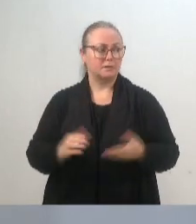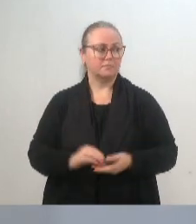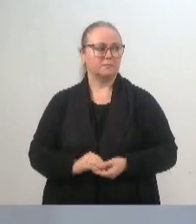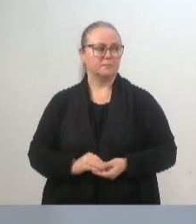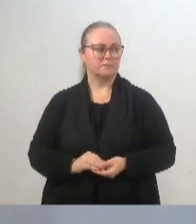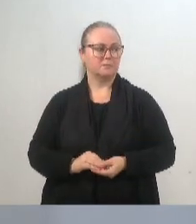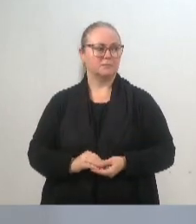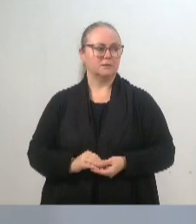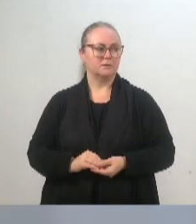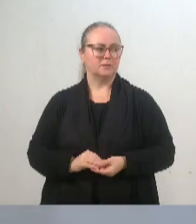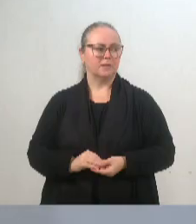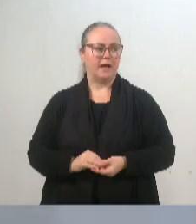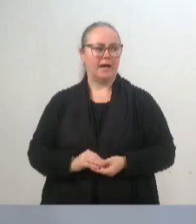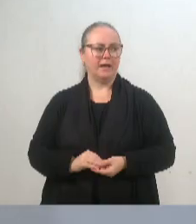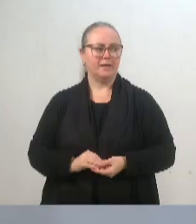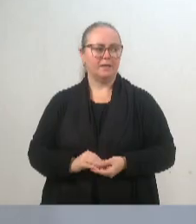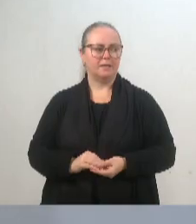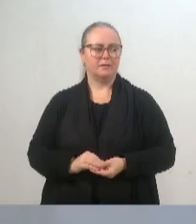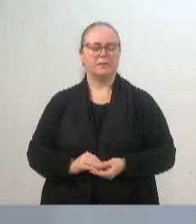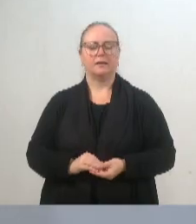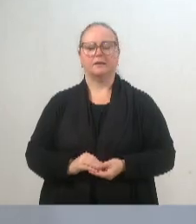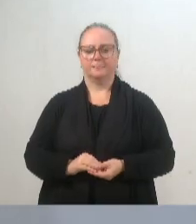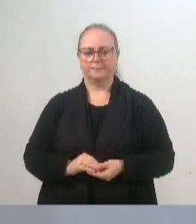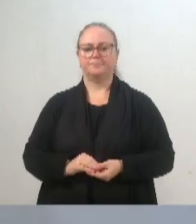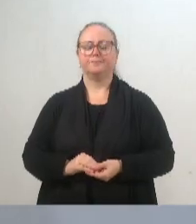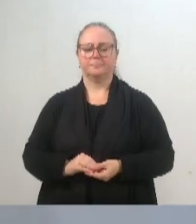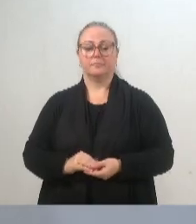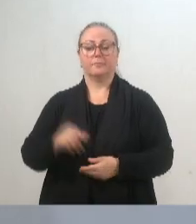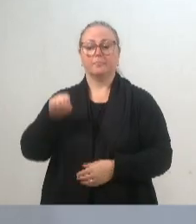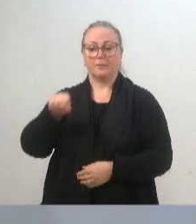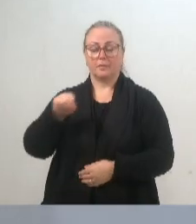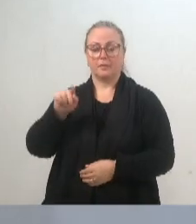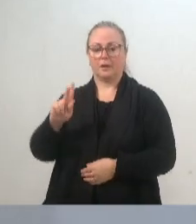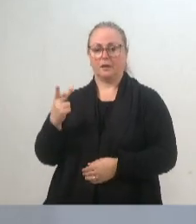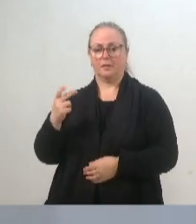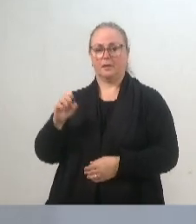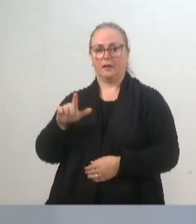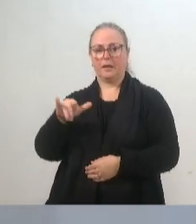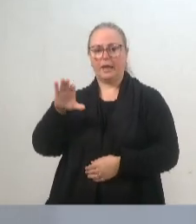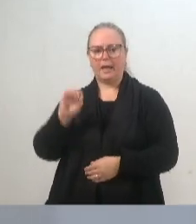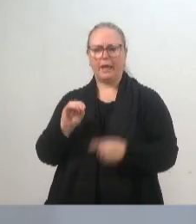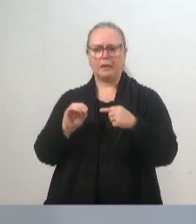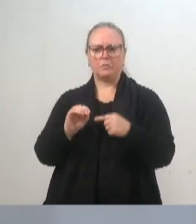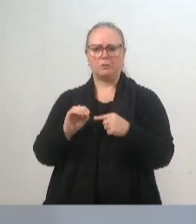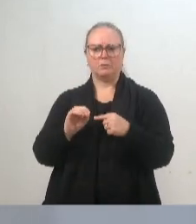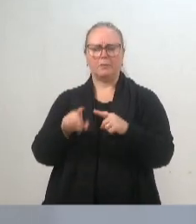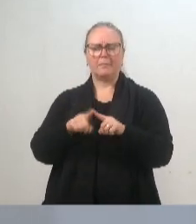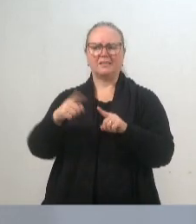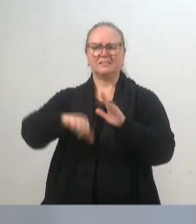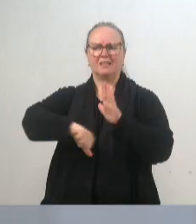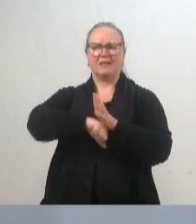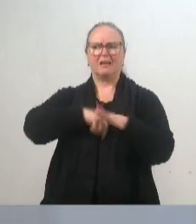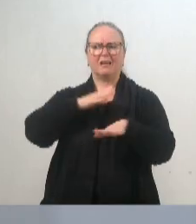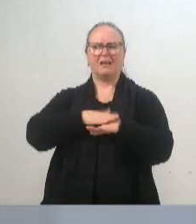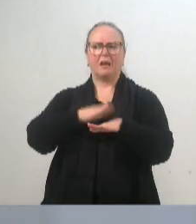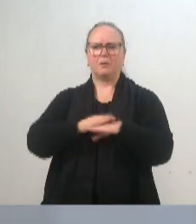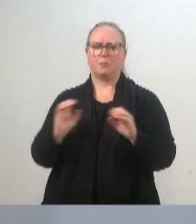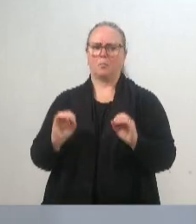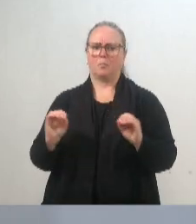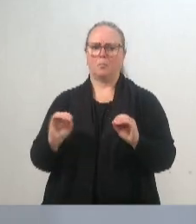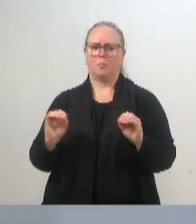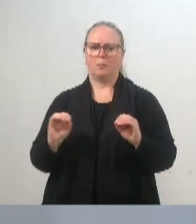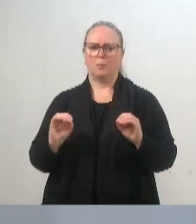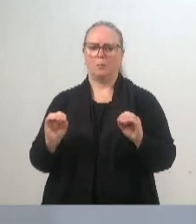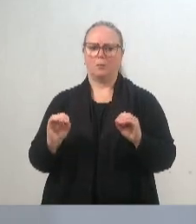teve cerceamento de seu direito de se manifestar por conta de algum crime que não existe. E não só ele, todos